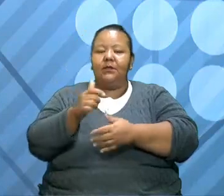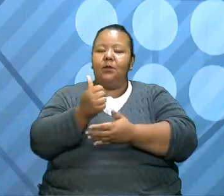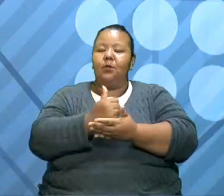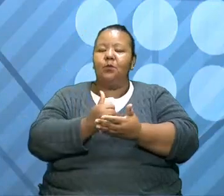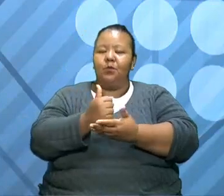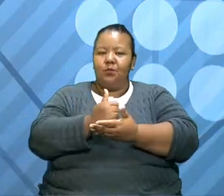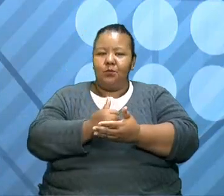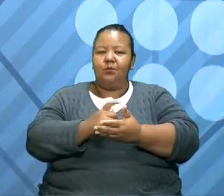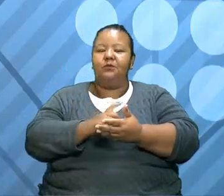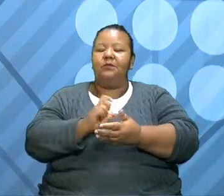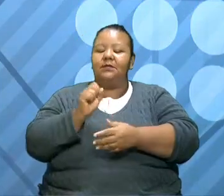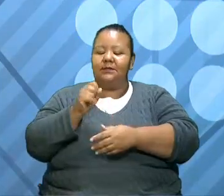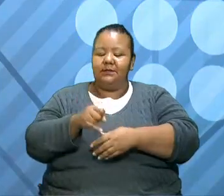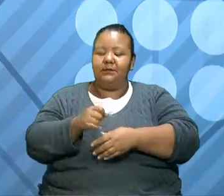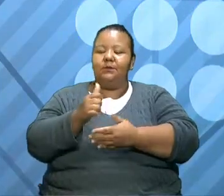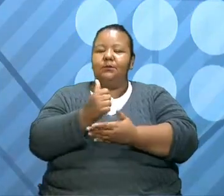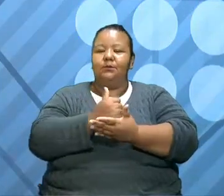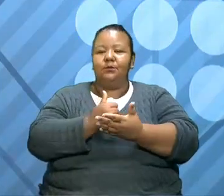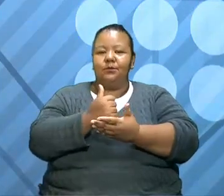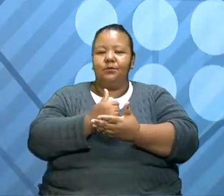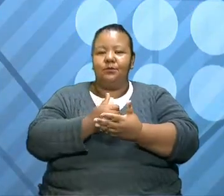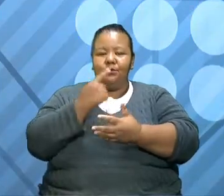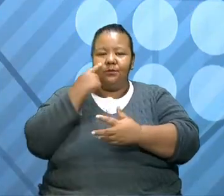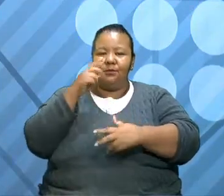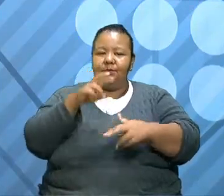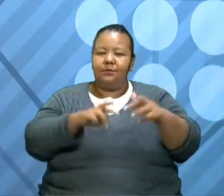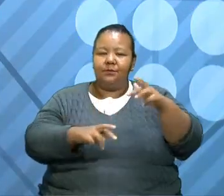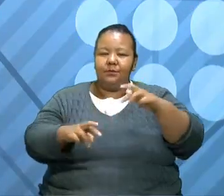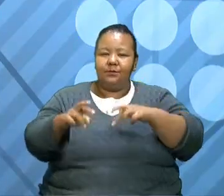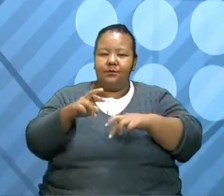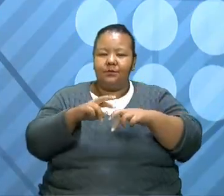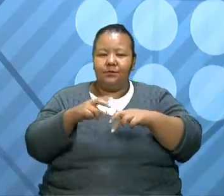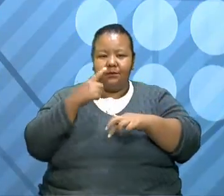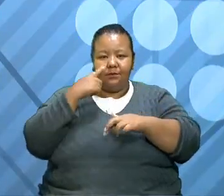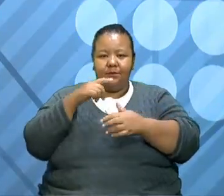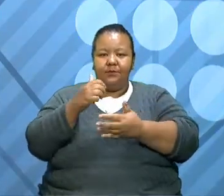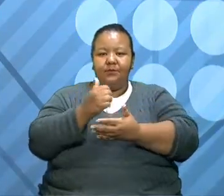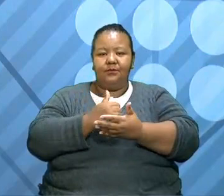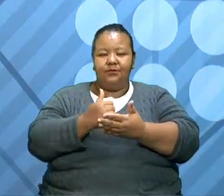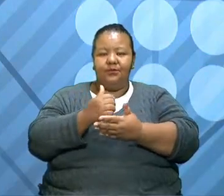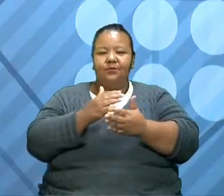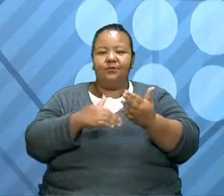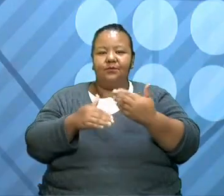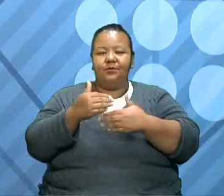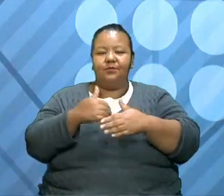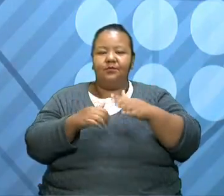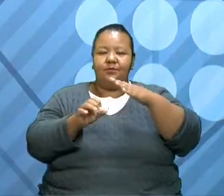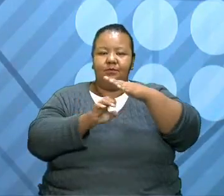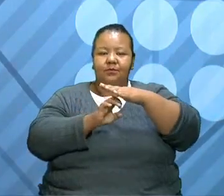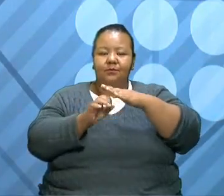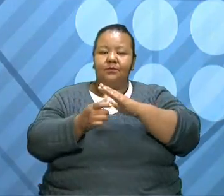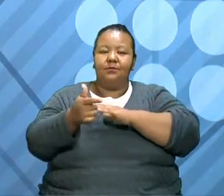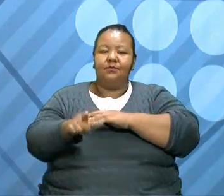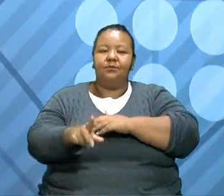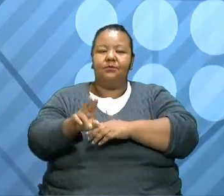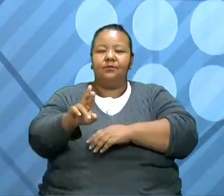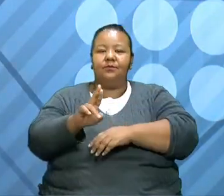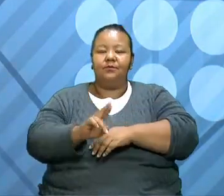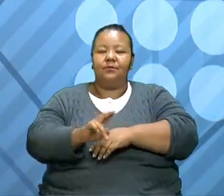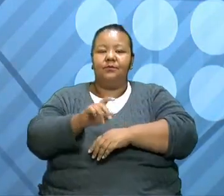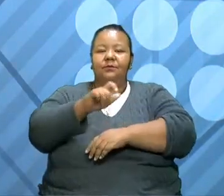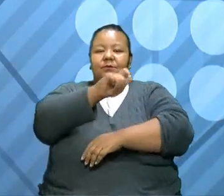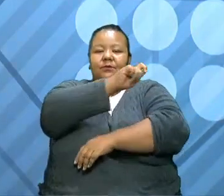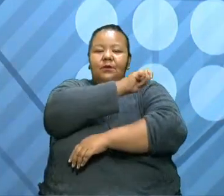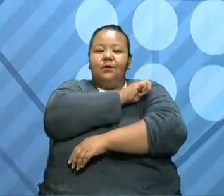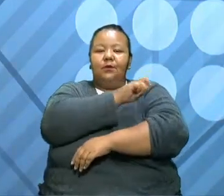que controlar assim, tem que analisar e ter que ter um controle de toda a empresa. Nós temos outra participação do aluno Rogério.